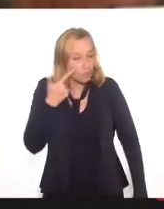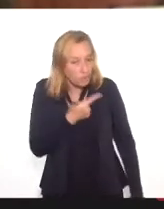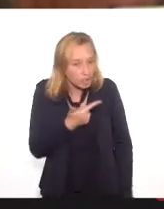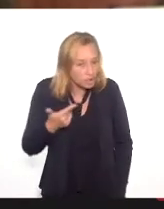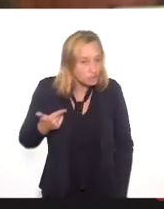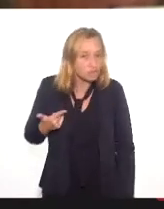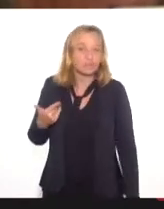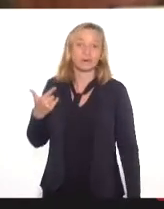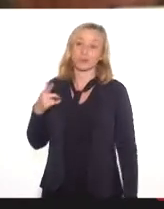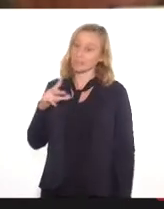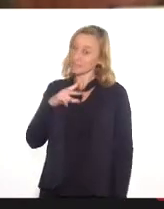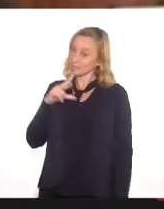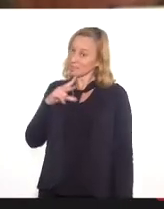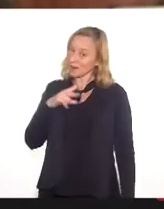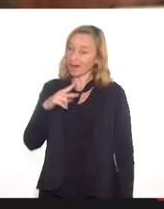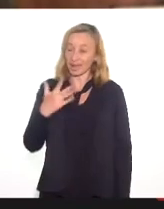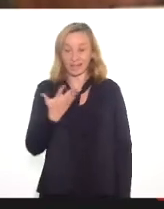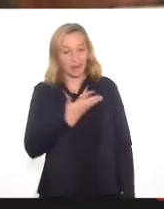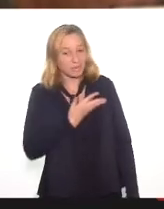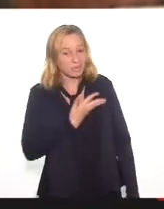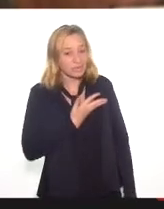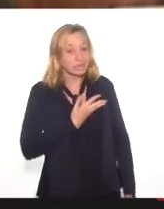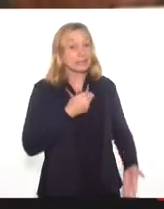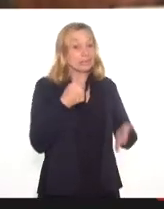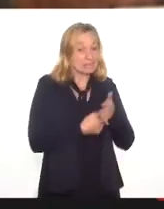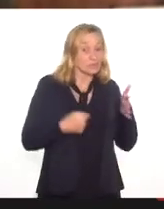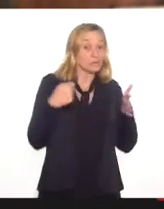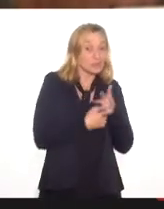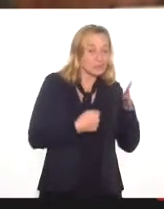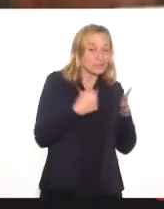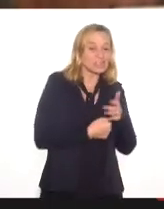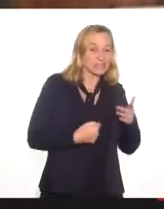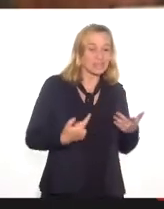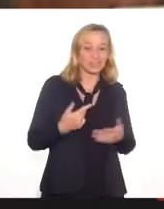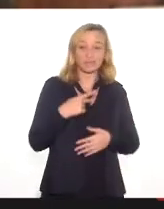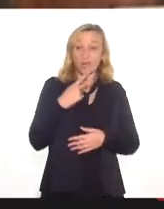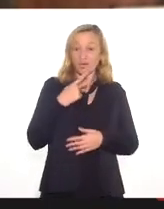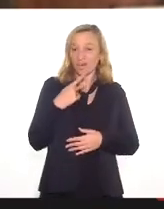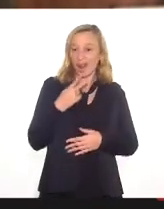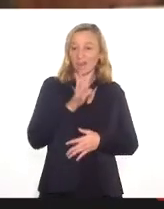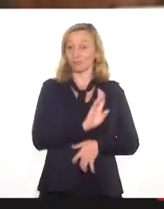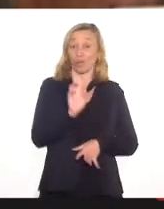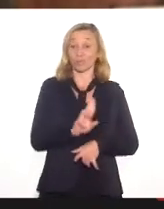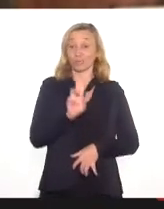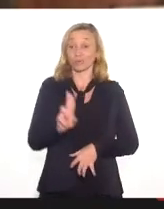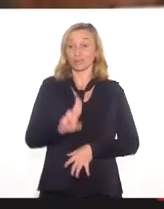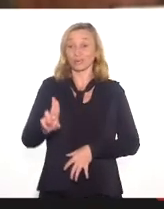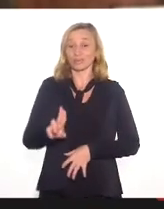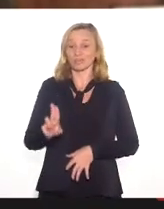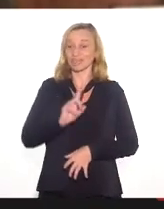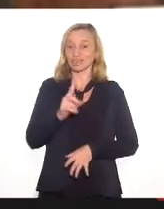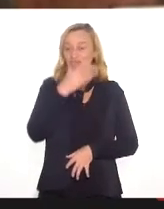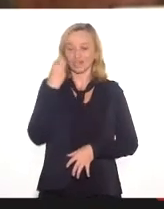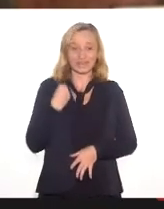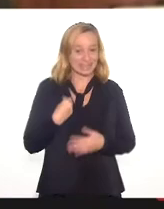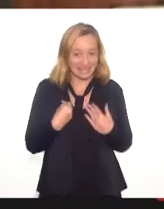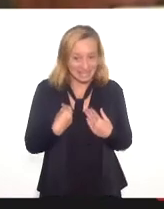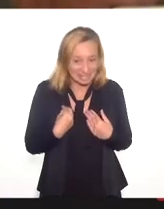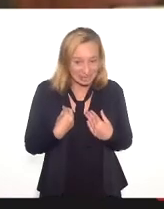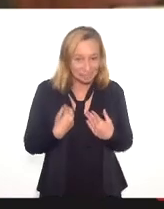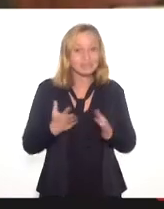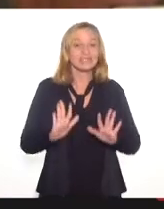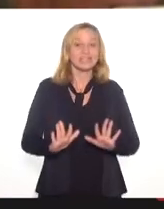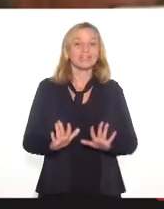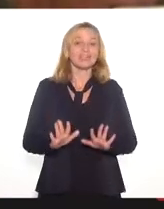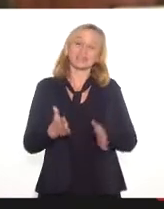amigos pessoais e amigos de luta. Não quero citar nomes para não deixar ninguém de fora,